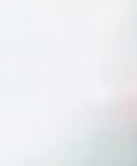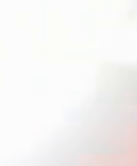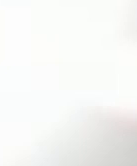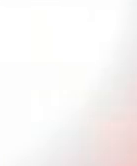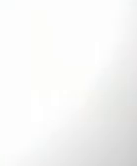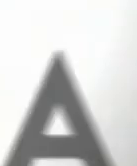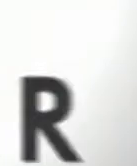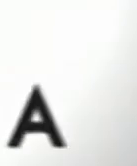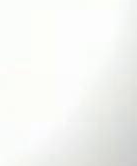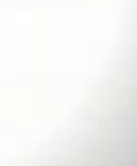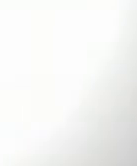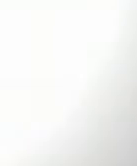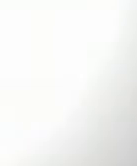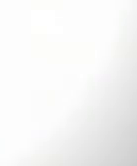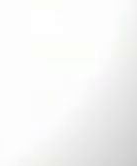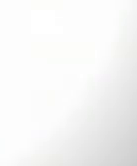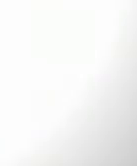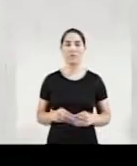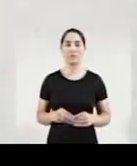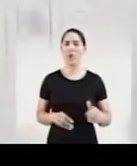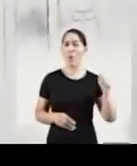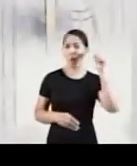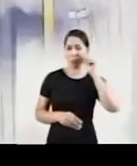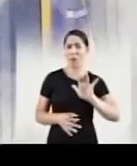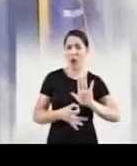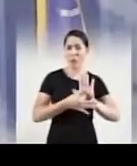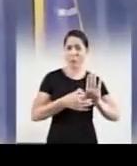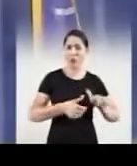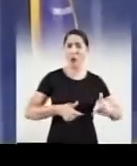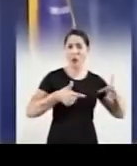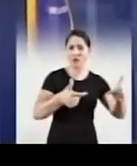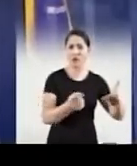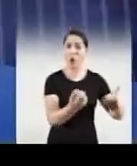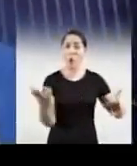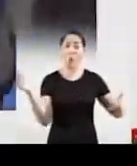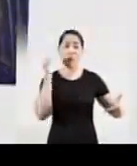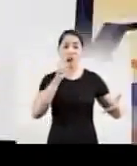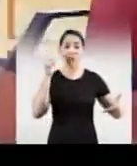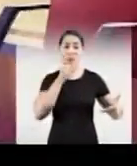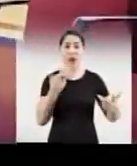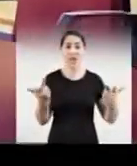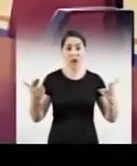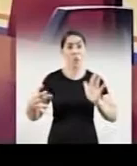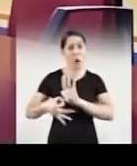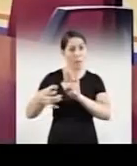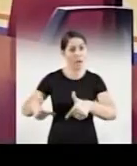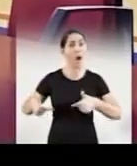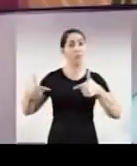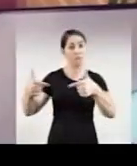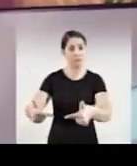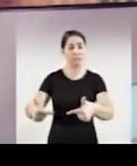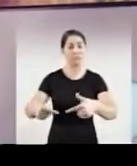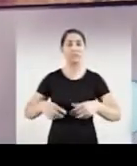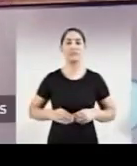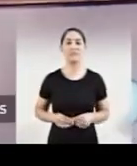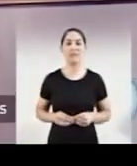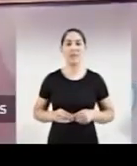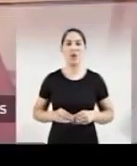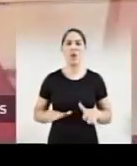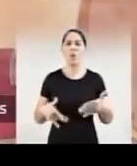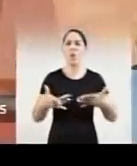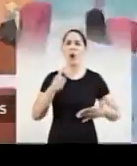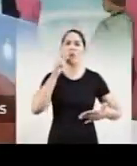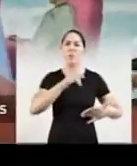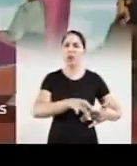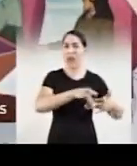Rio Preto, mais perto de você. Quando uma mulher tem voz ativa, ela incentiva outras a falarem também. Quando uma